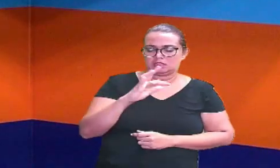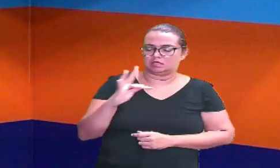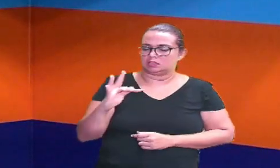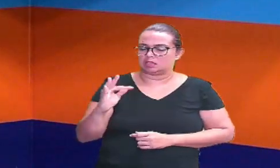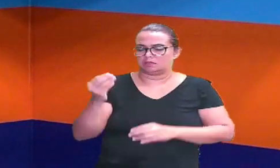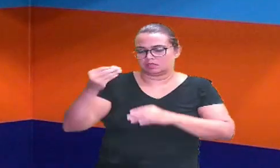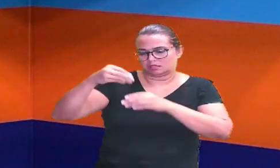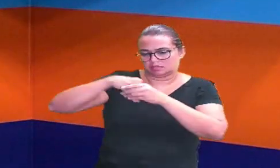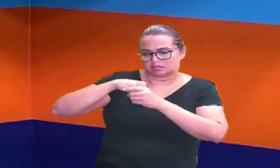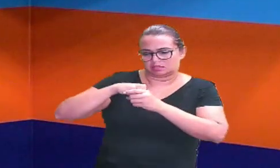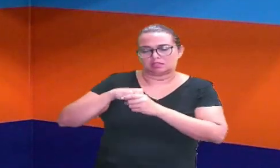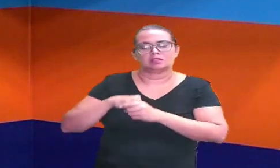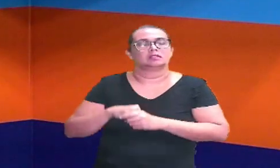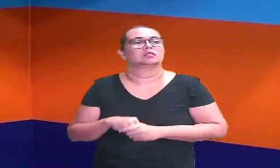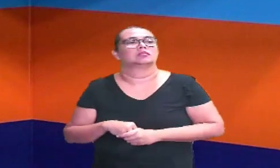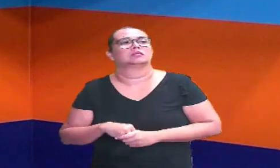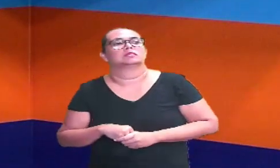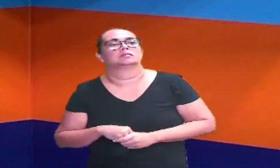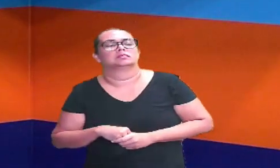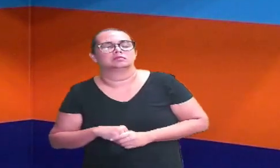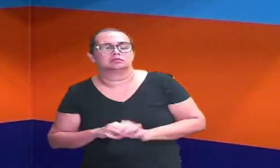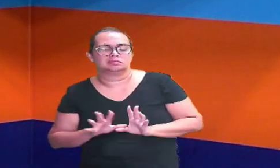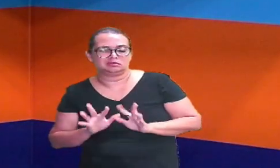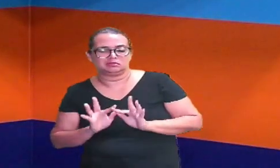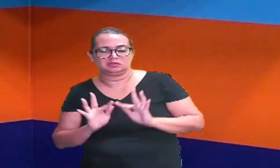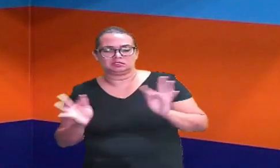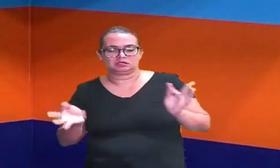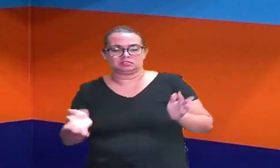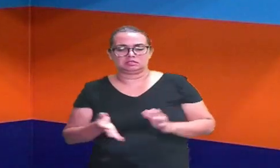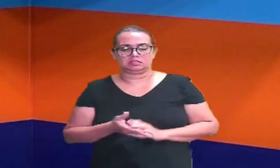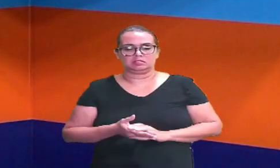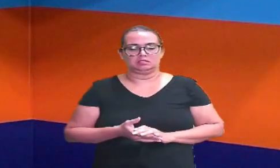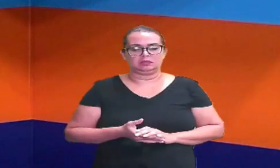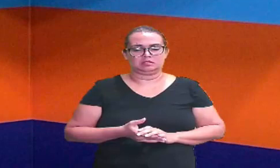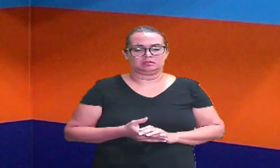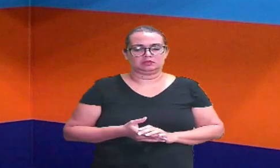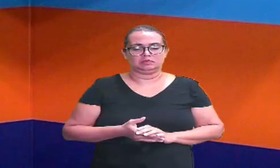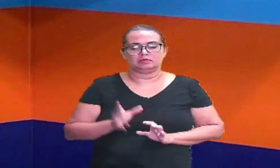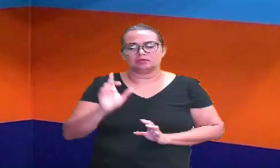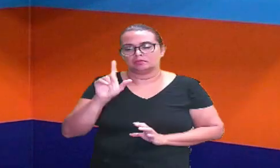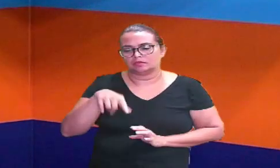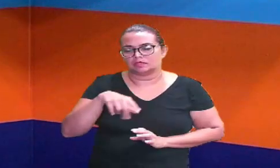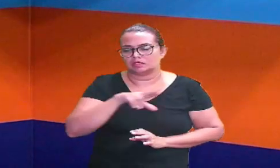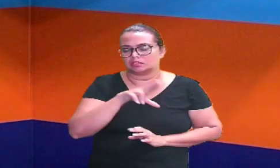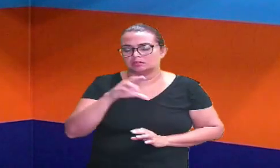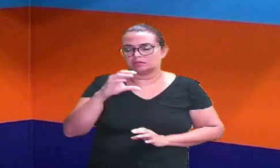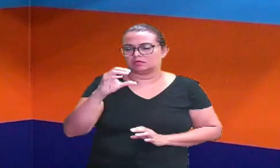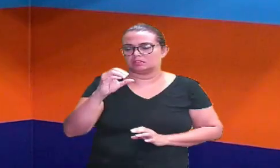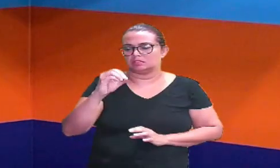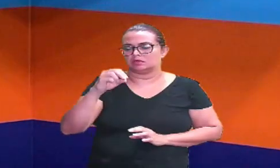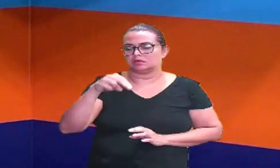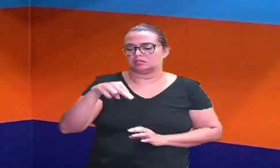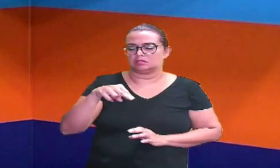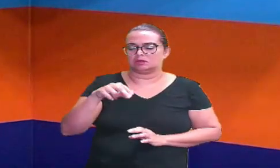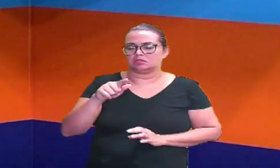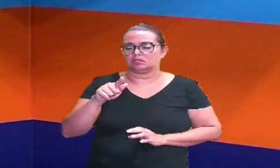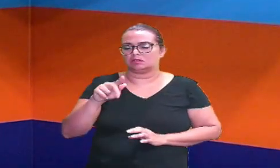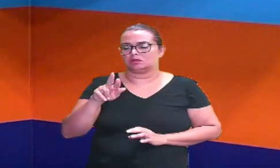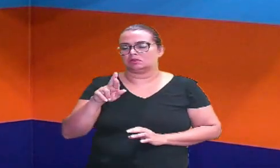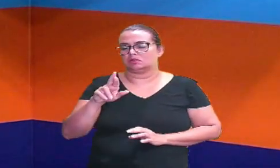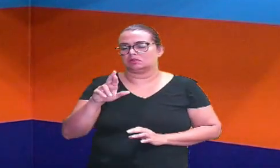F. Simples. Ou seja, eles são congruentes, eles têm a mesma